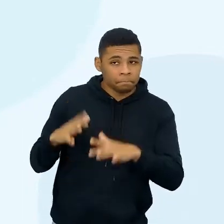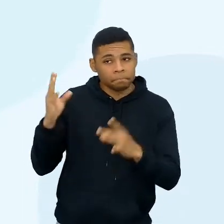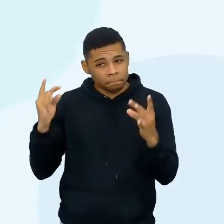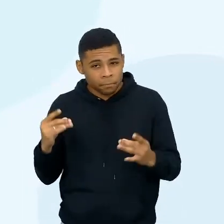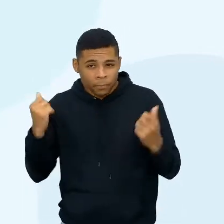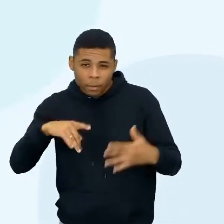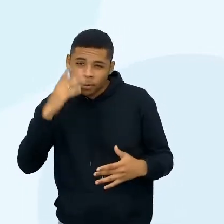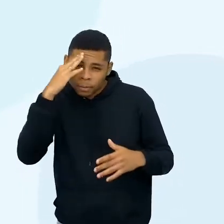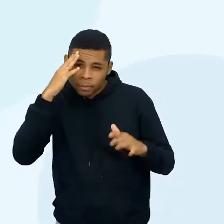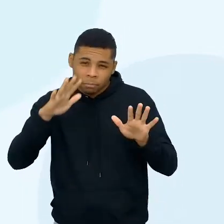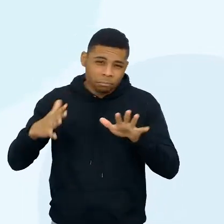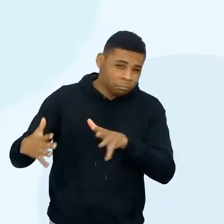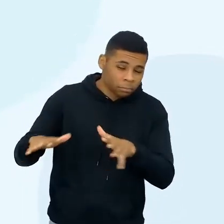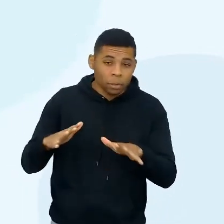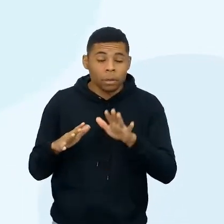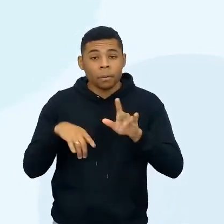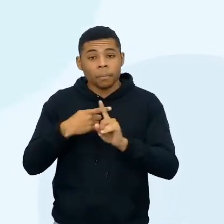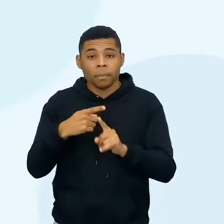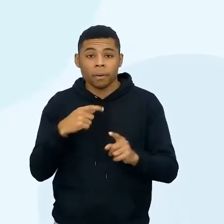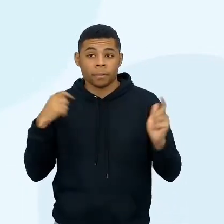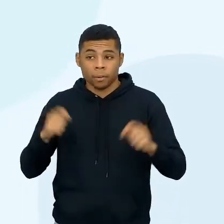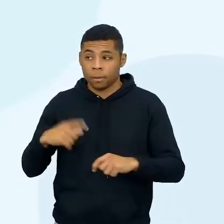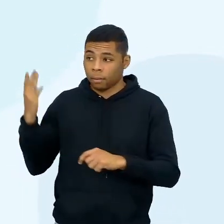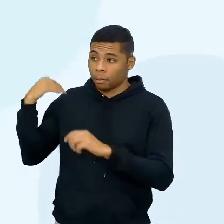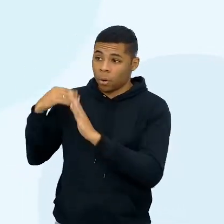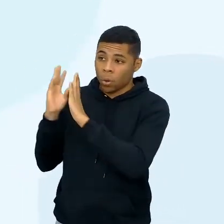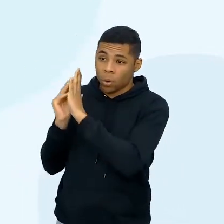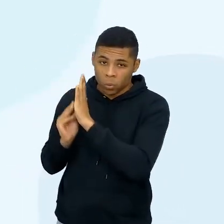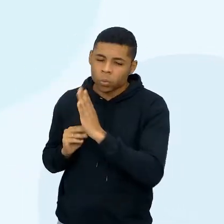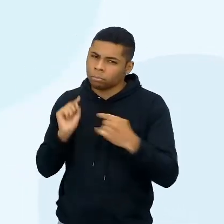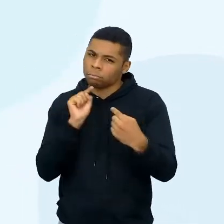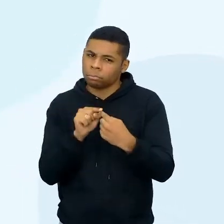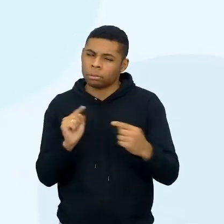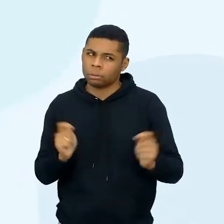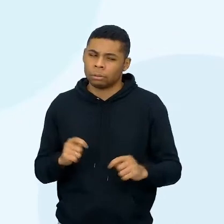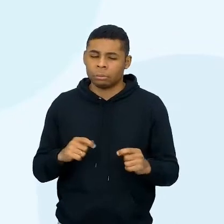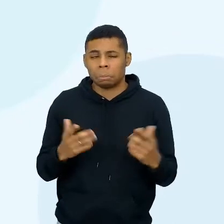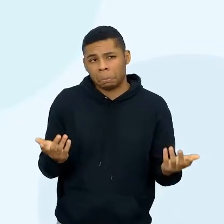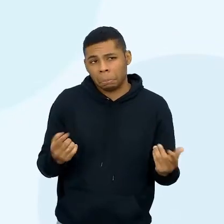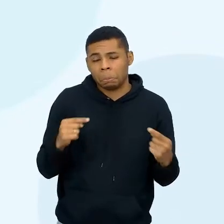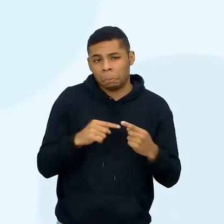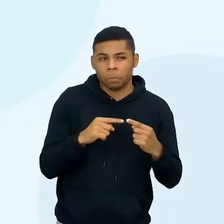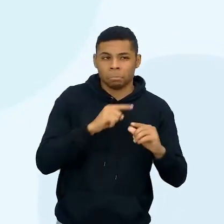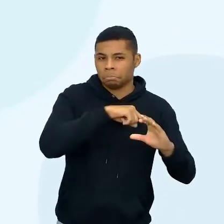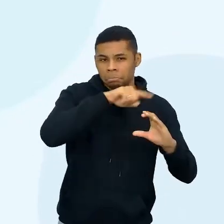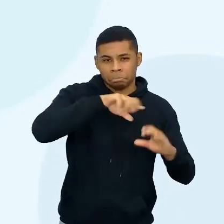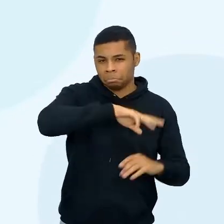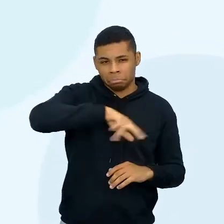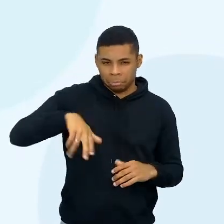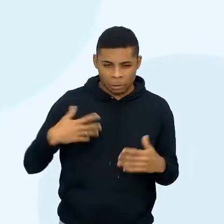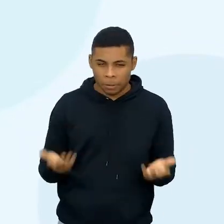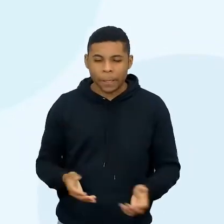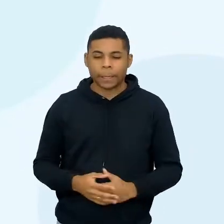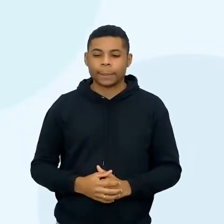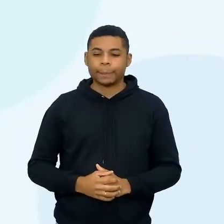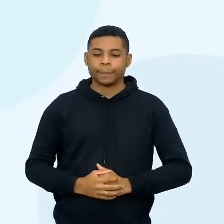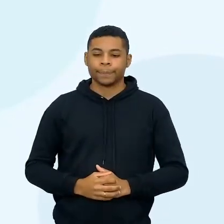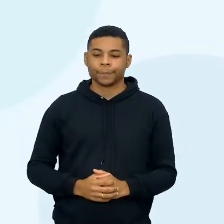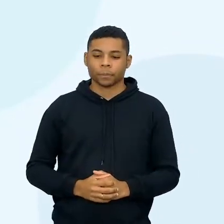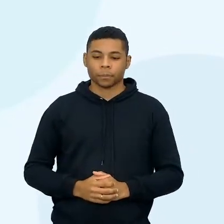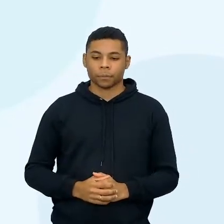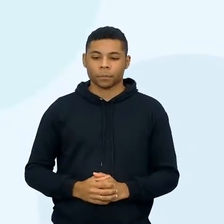aos conteúdos que nós trabalhamos, seja ele de humanas, seja eles de exatas ou seja eles